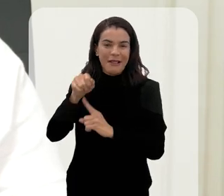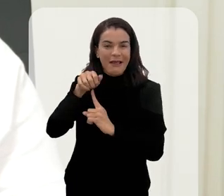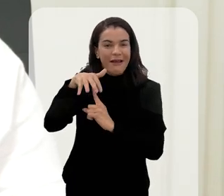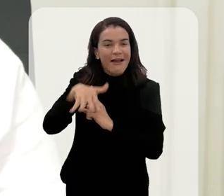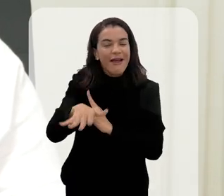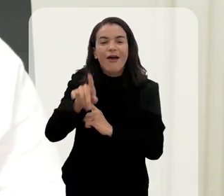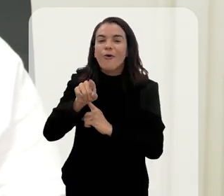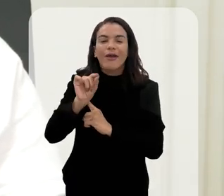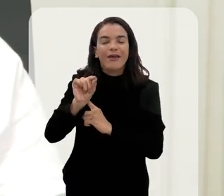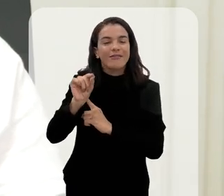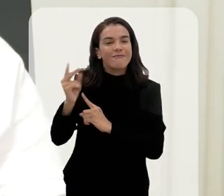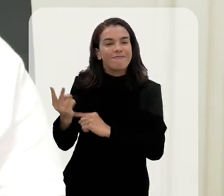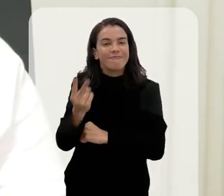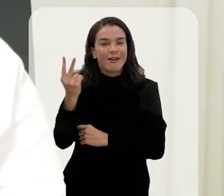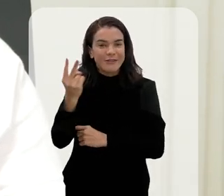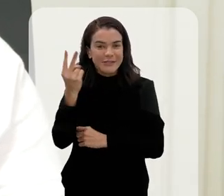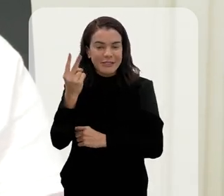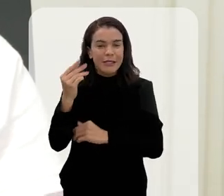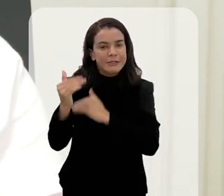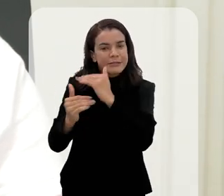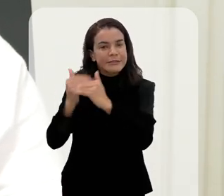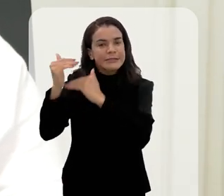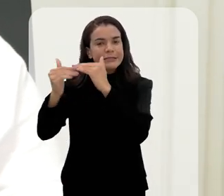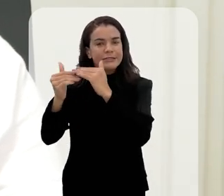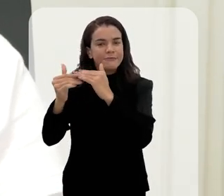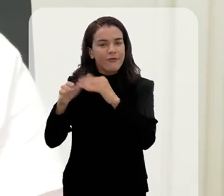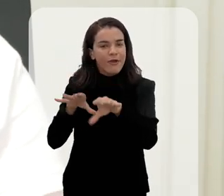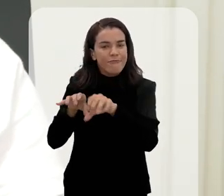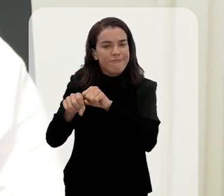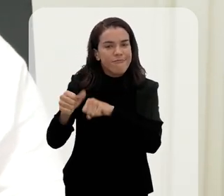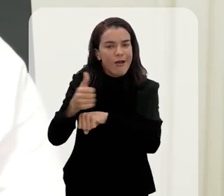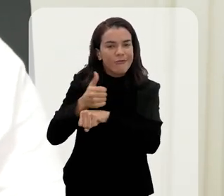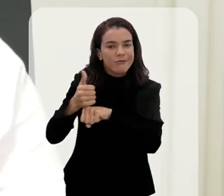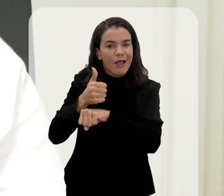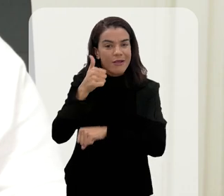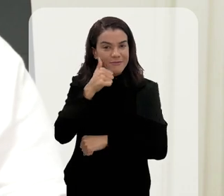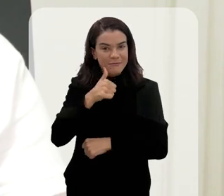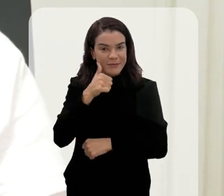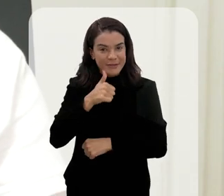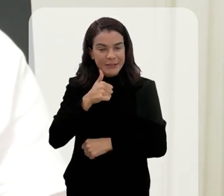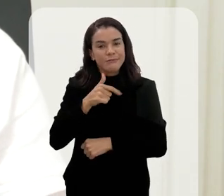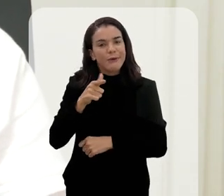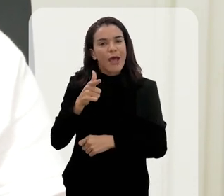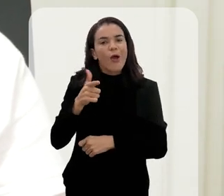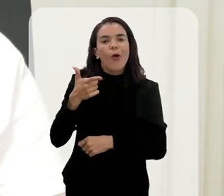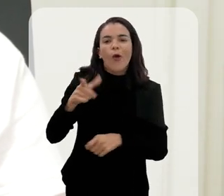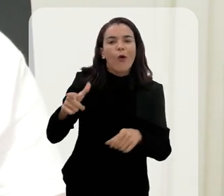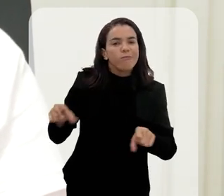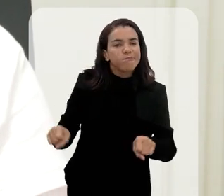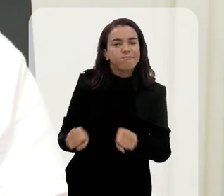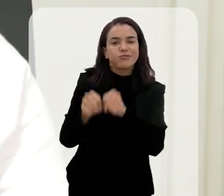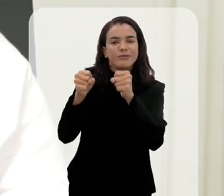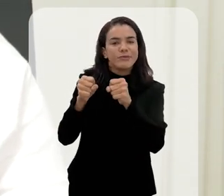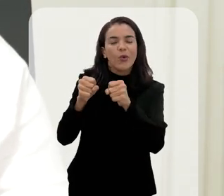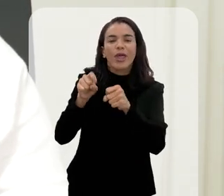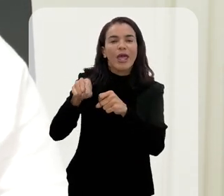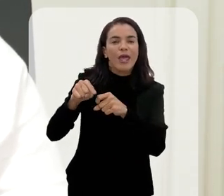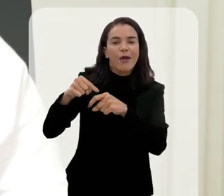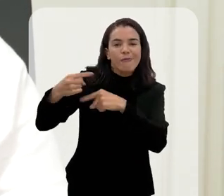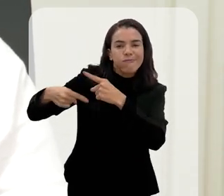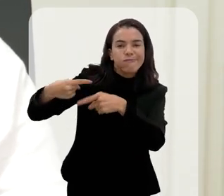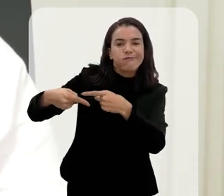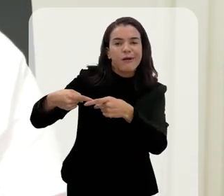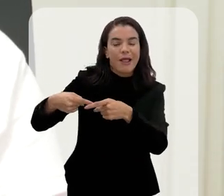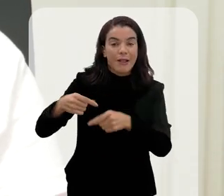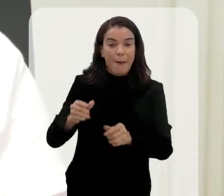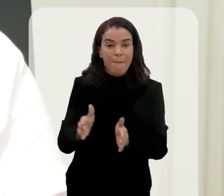nesse sentido de valorizar e desenvolver essas mulheres para que elas possam romper com o ciclo da